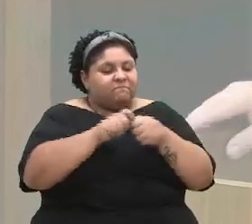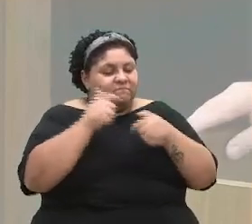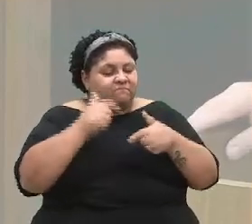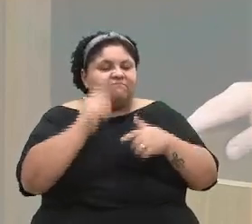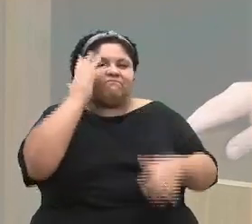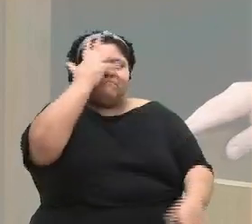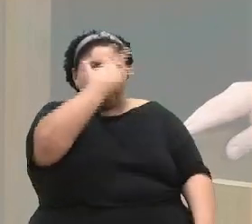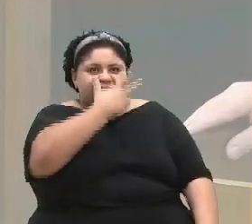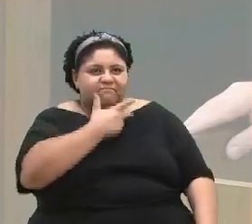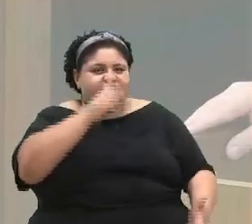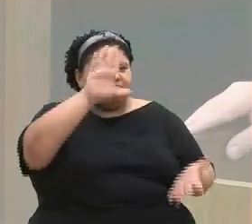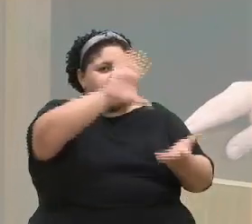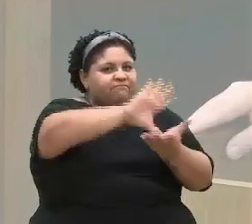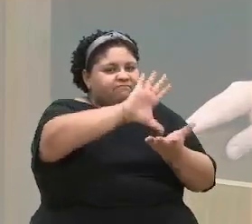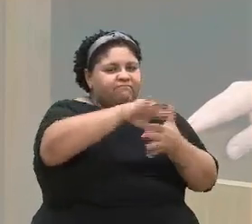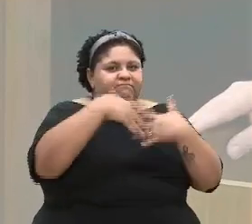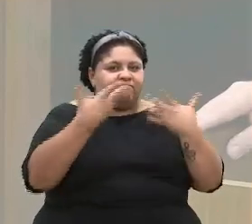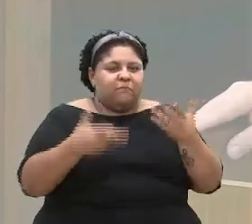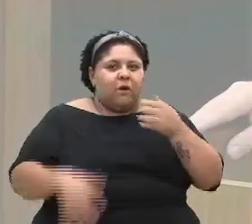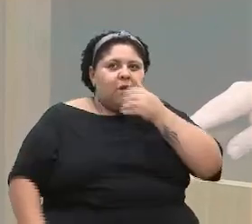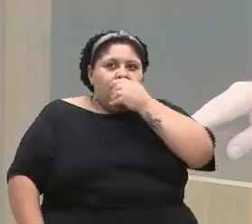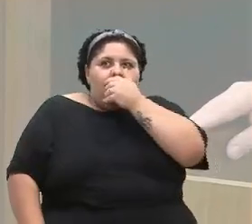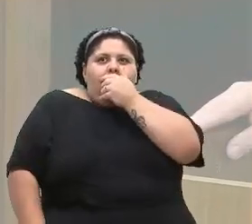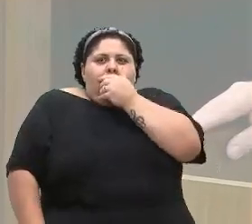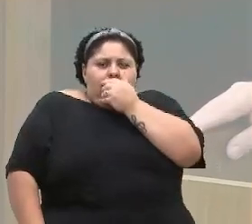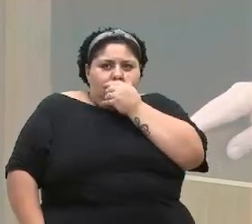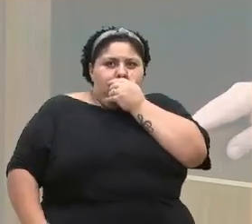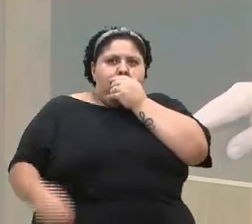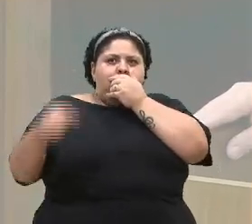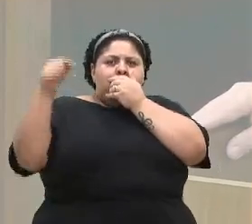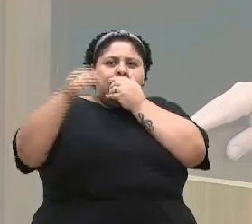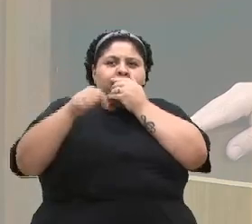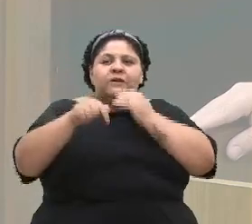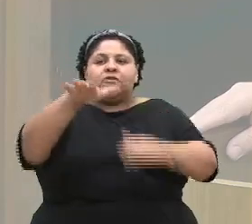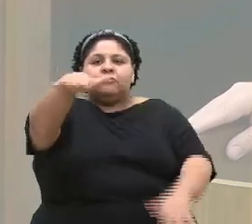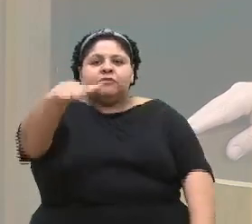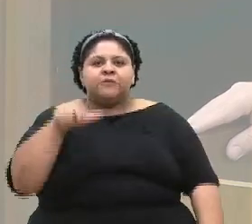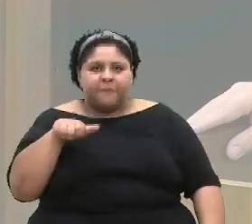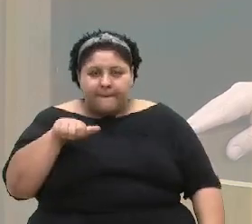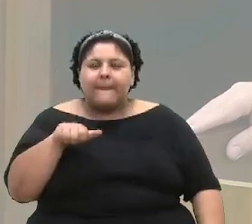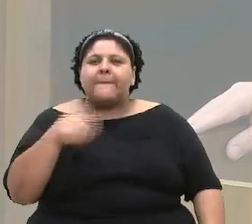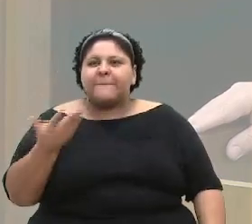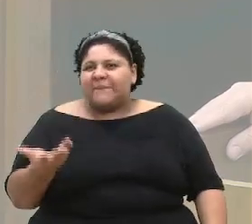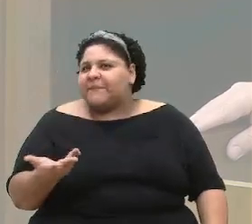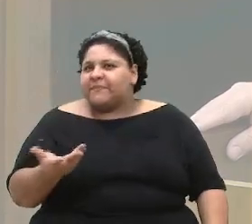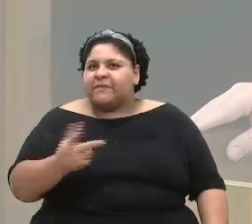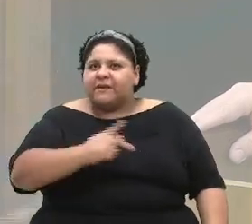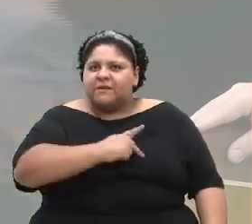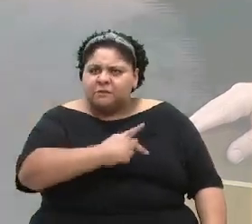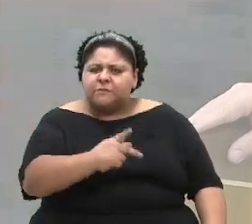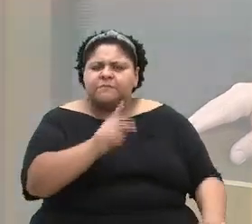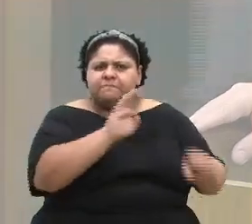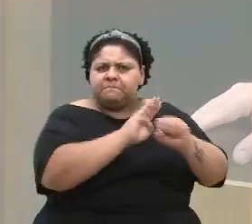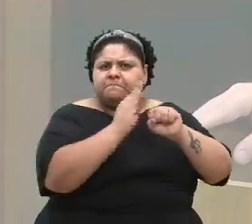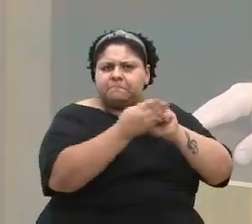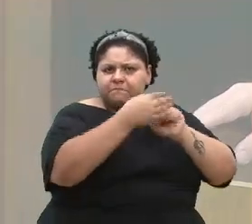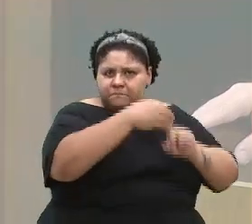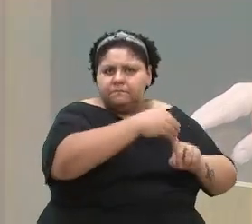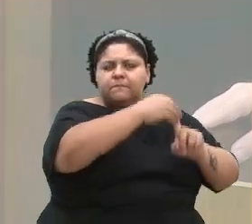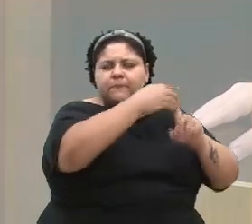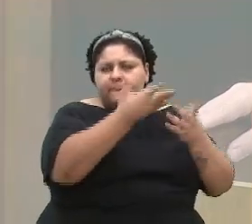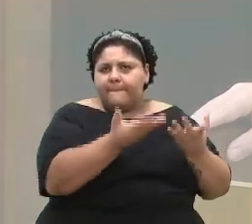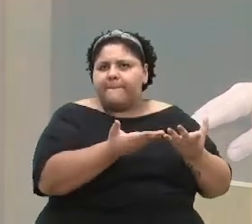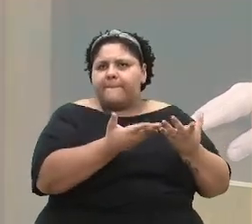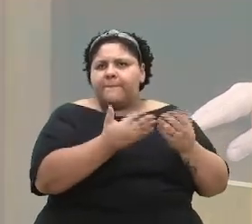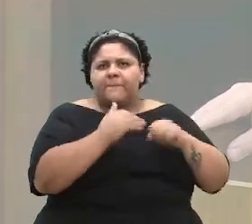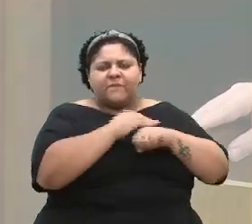embelezando também a praça. Então, aqui fica o nosso chamamento aos presidentes de bairro, principalmente.